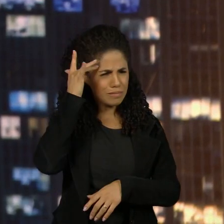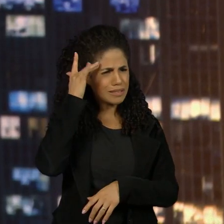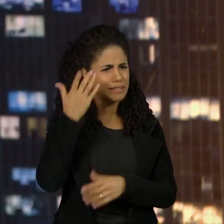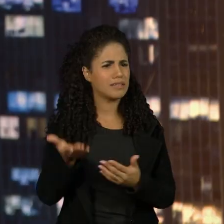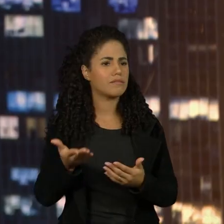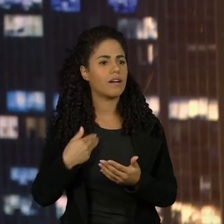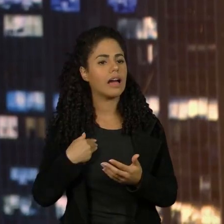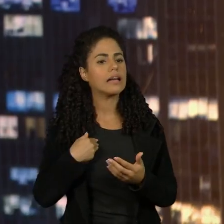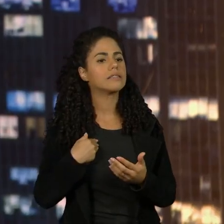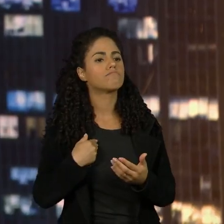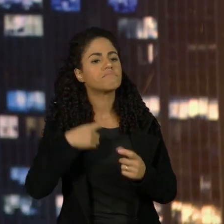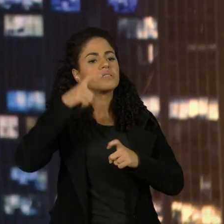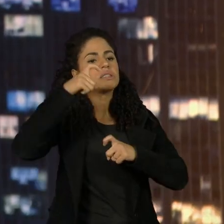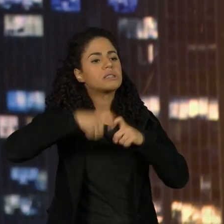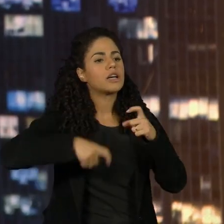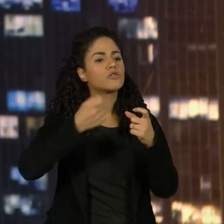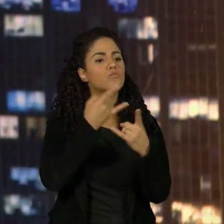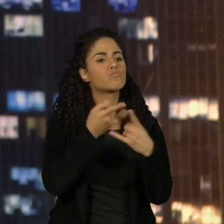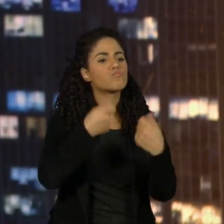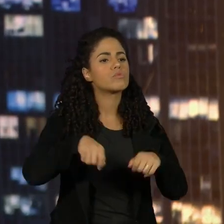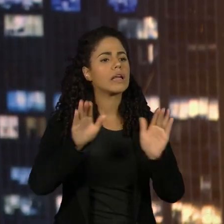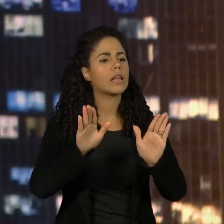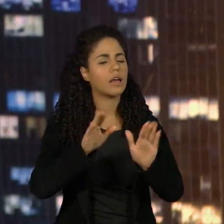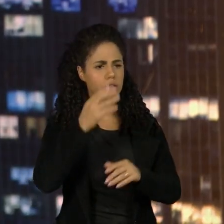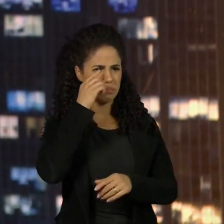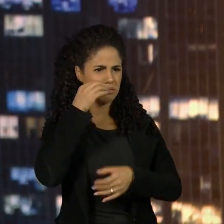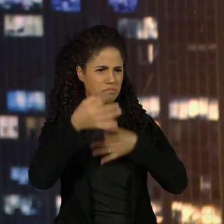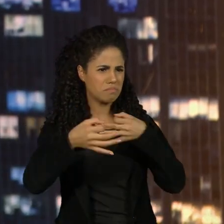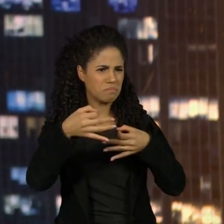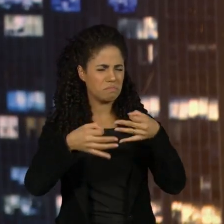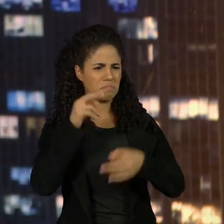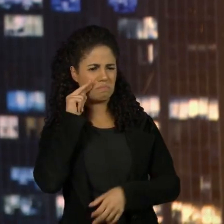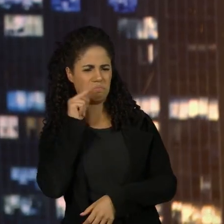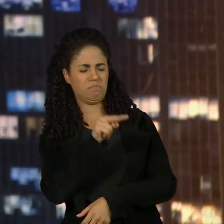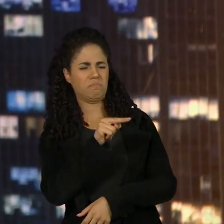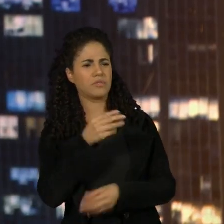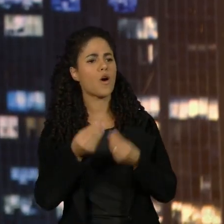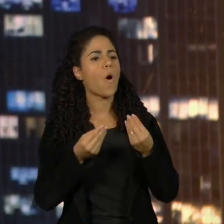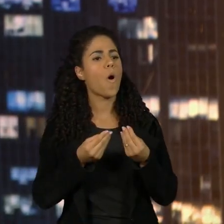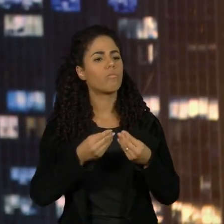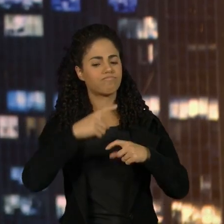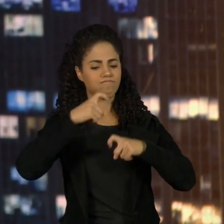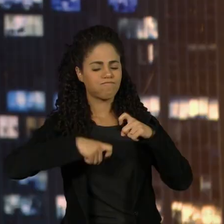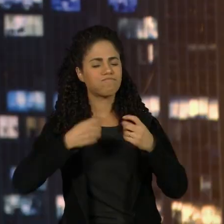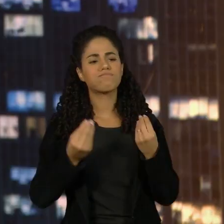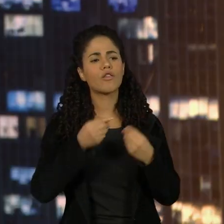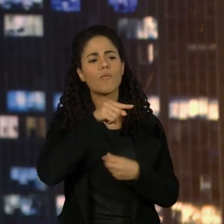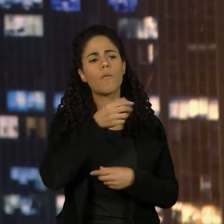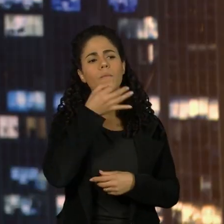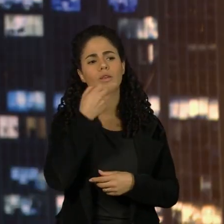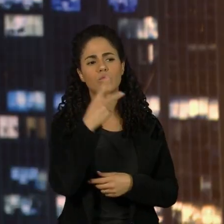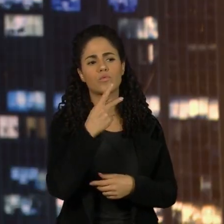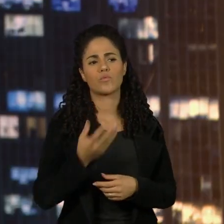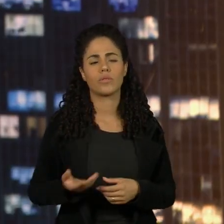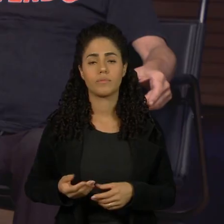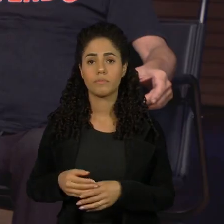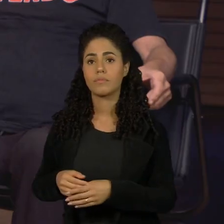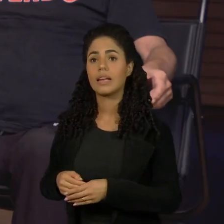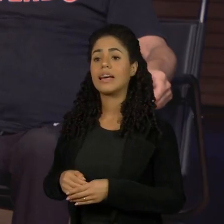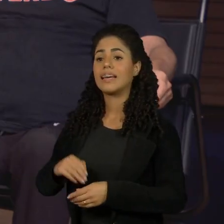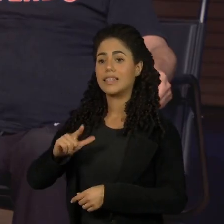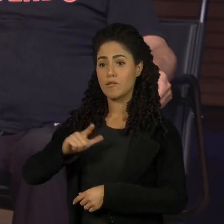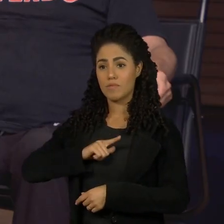fazer sexo desprotegido, né? As pessoas julgam, né, o comportamento sexual dos outros, né? Como é que o senhor vê essa questão? Existem